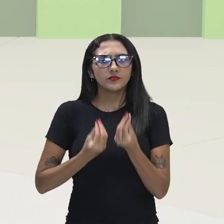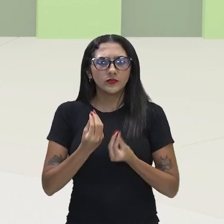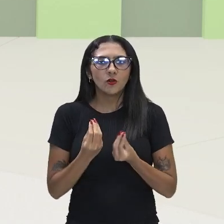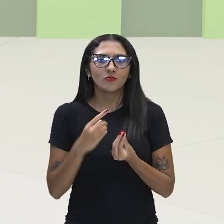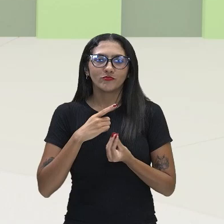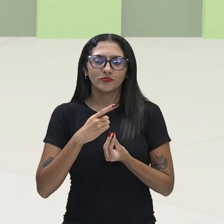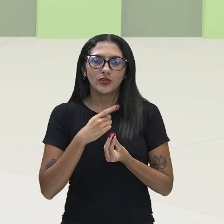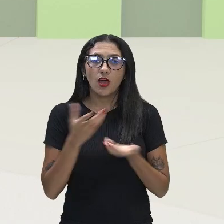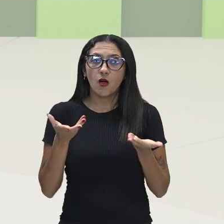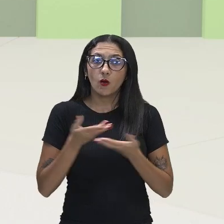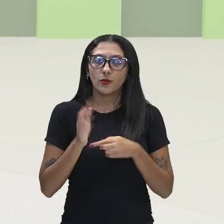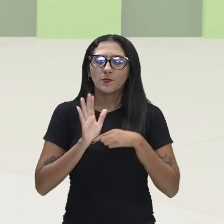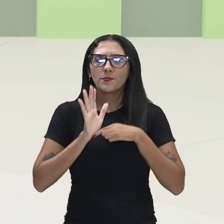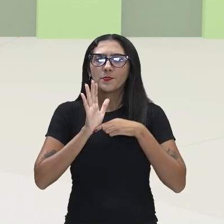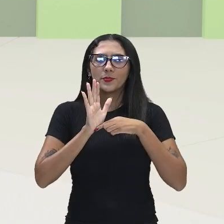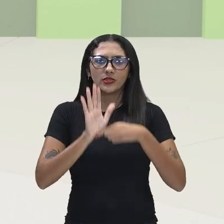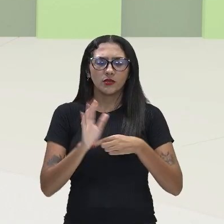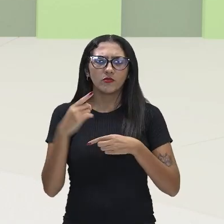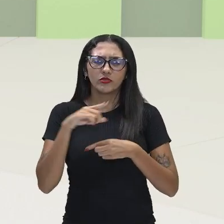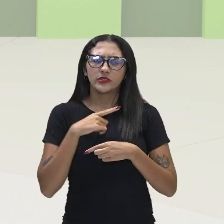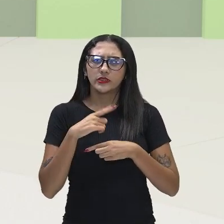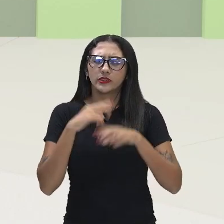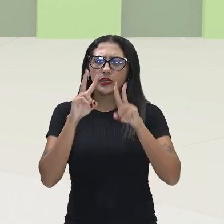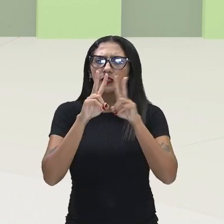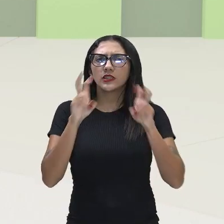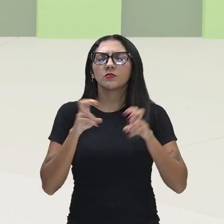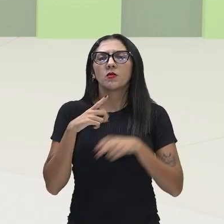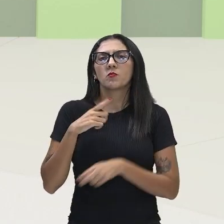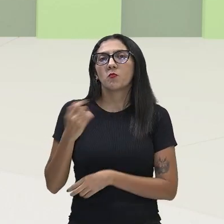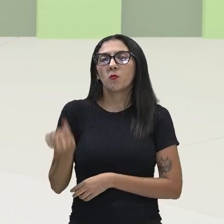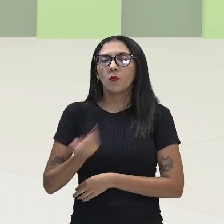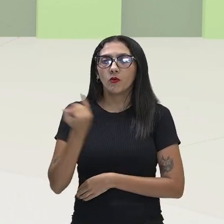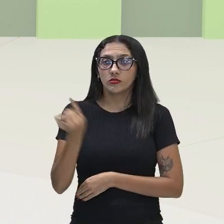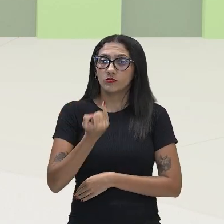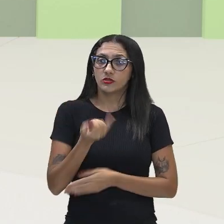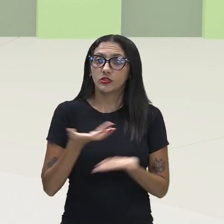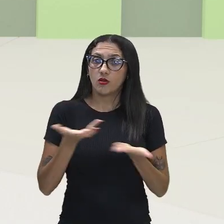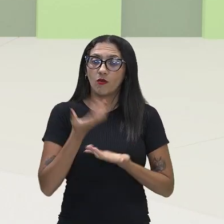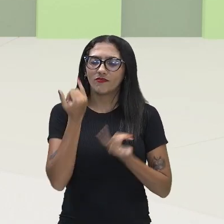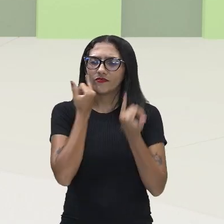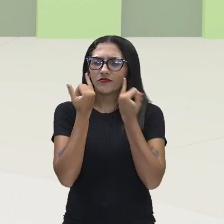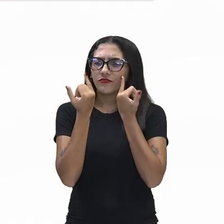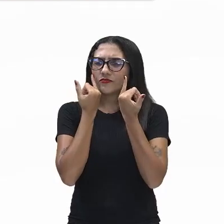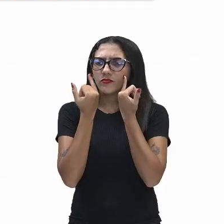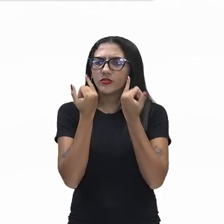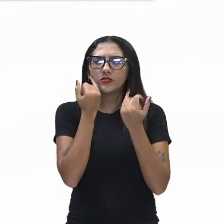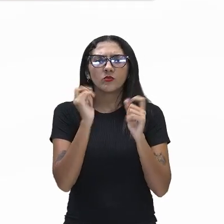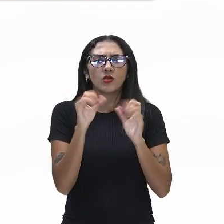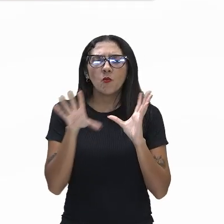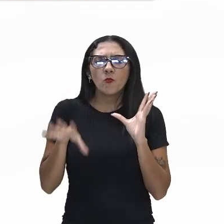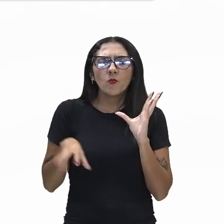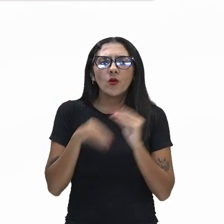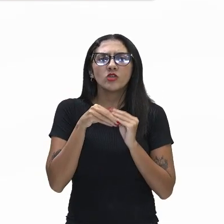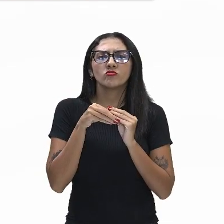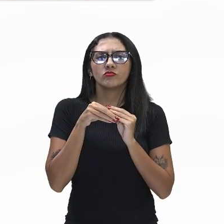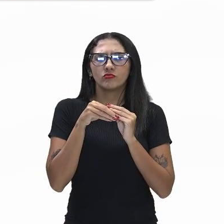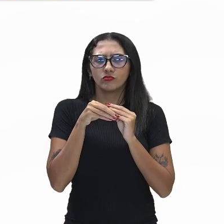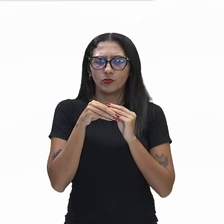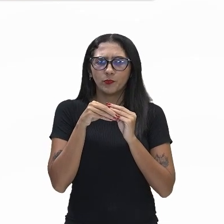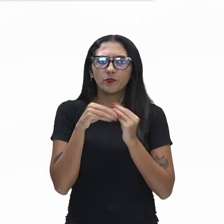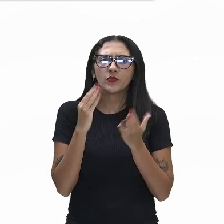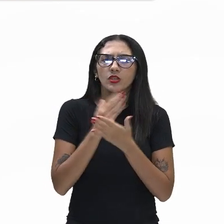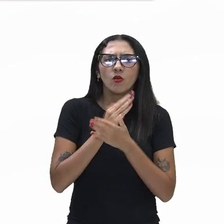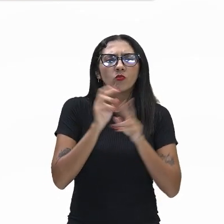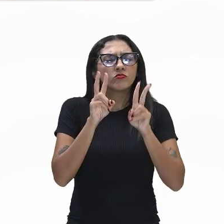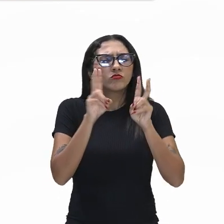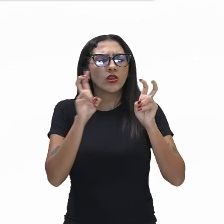eu trouxe para vocês, porque são temas super importantes da atualidade, né, um resumão, né, dos temas